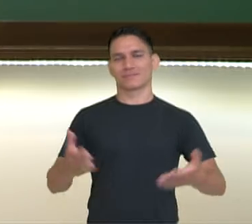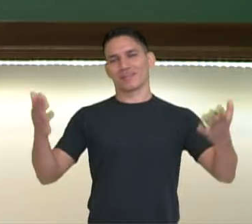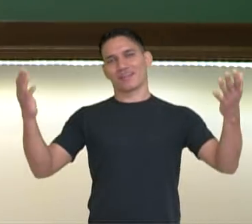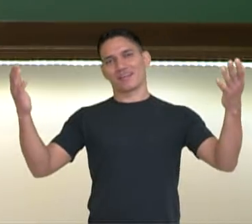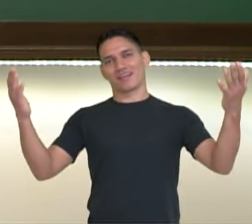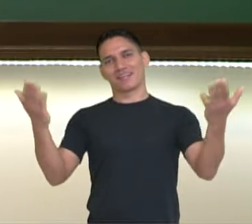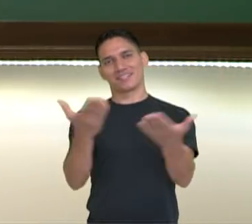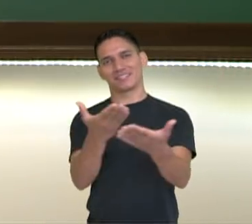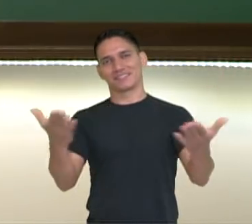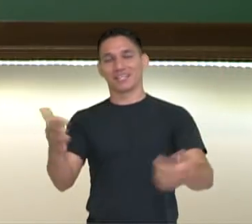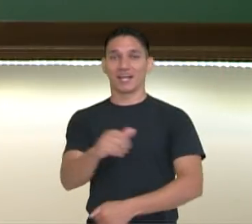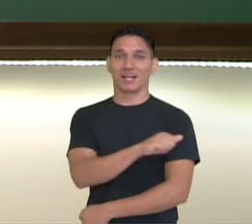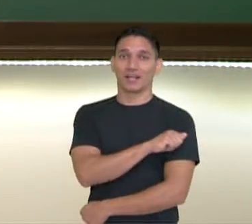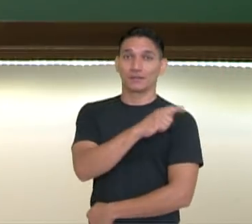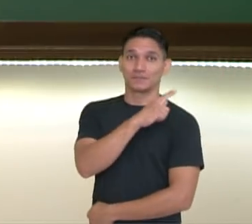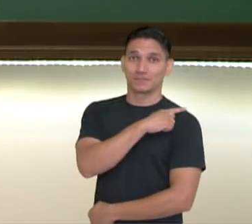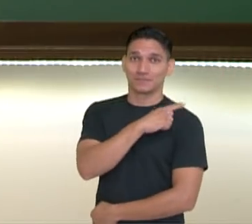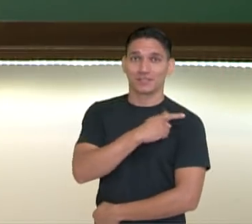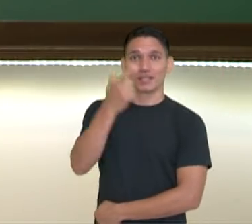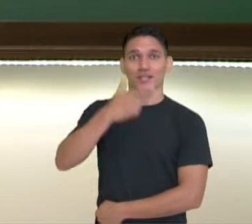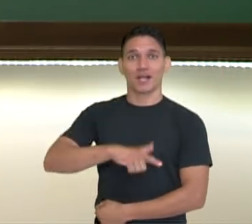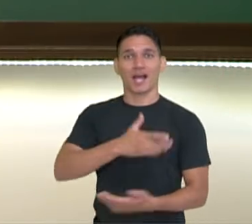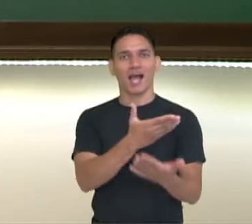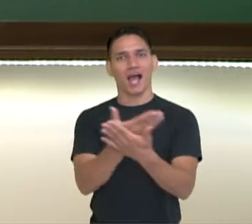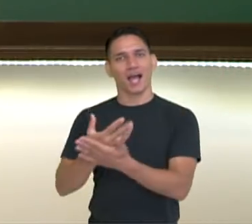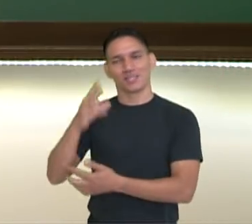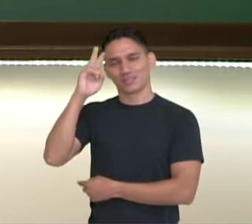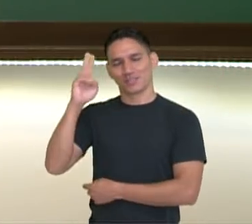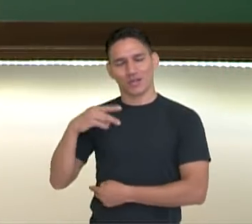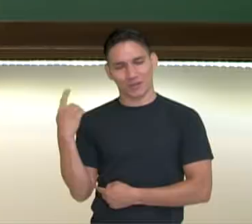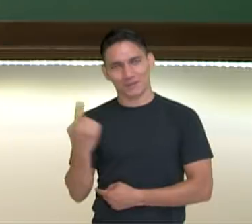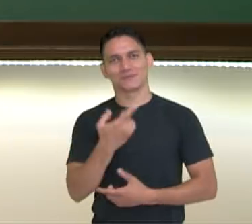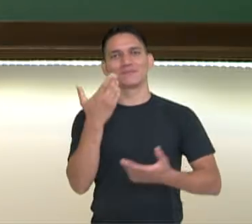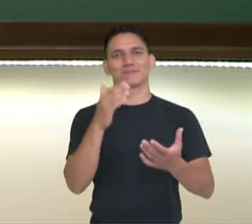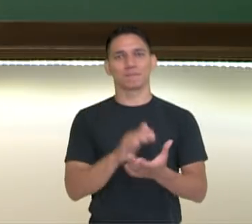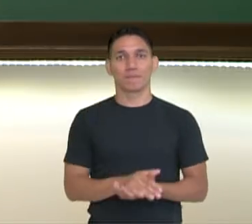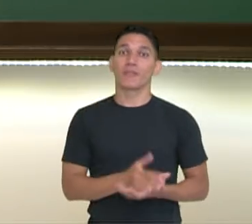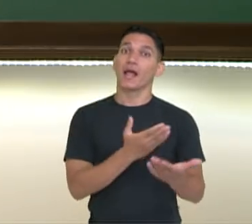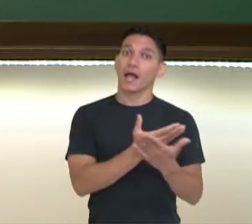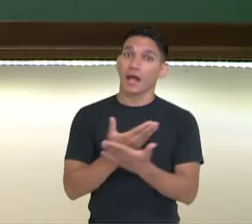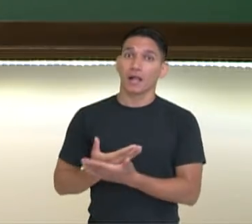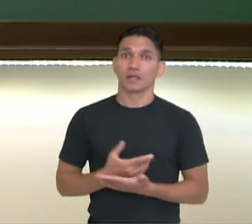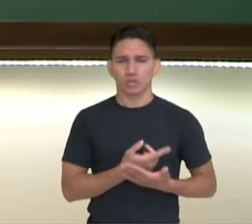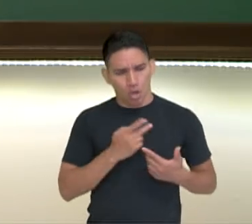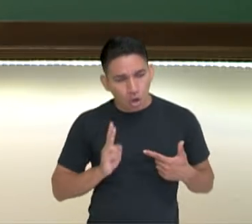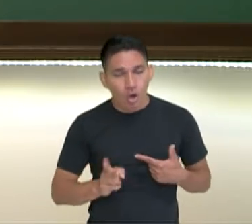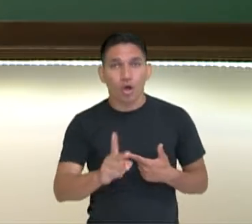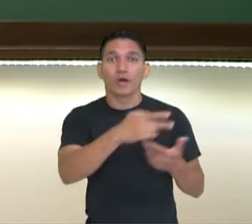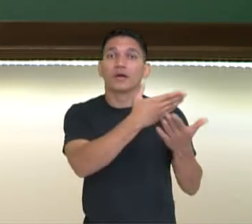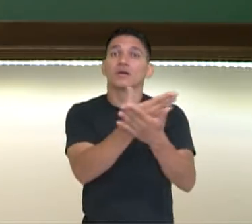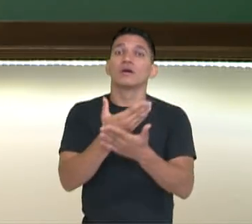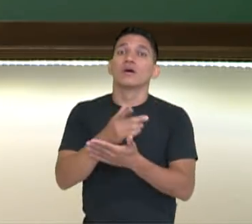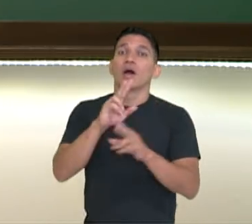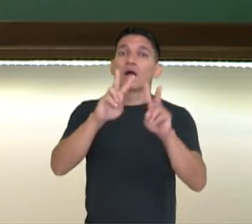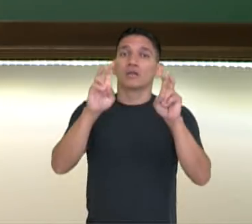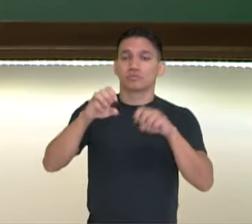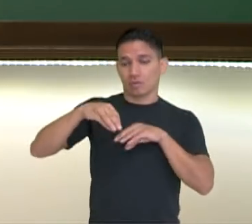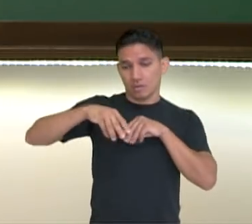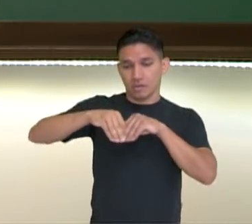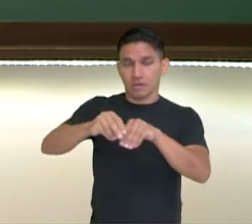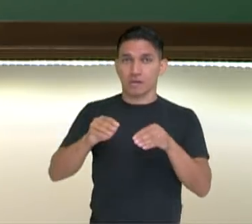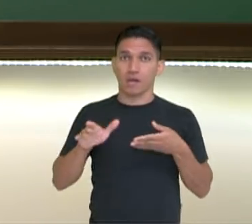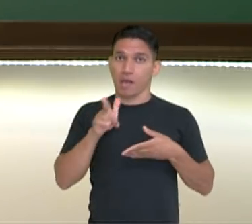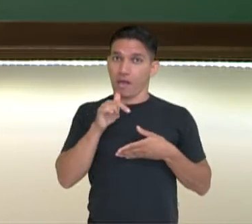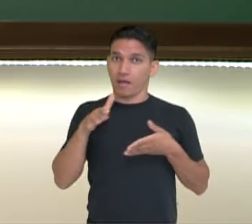Saudações, alunos da primeira série. Mais uma aula de história pra gente. Aula em que nós damos continuidade ao estudo de